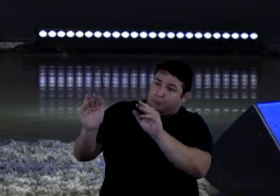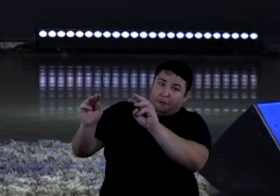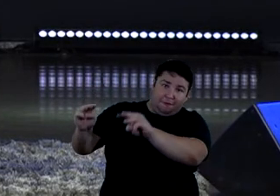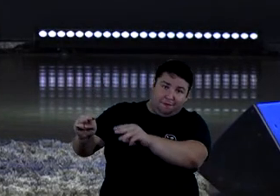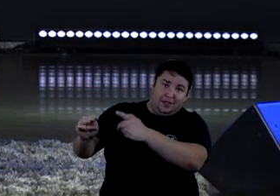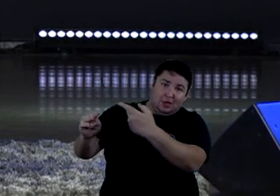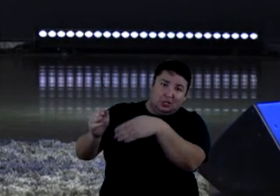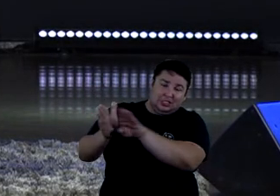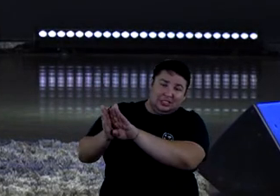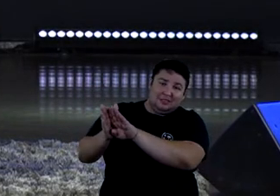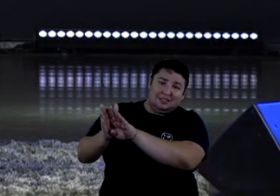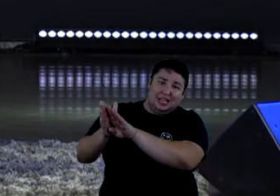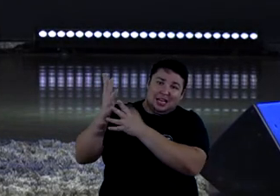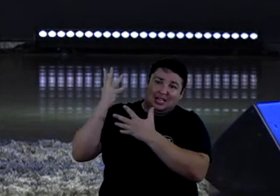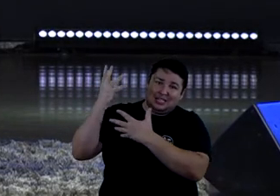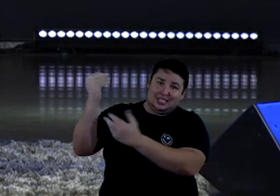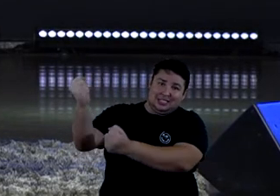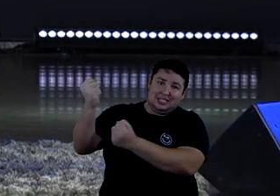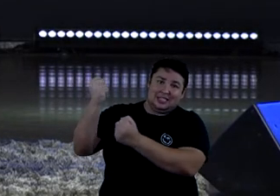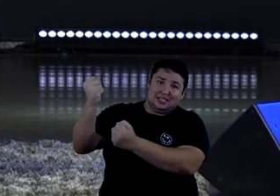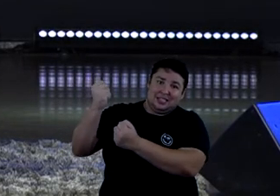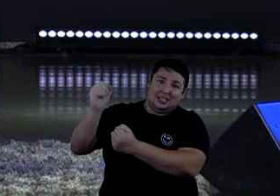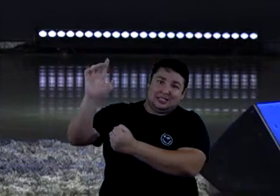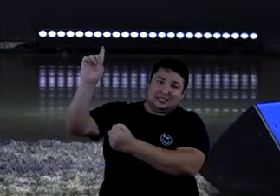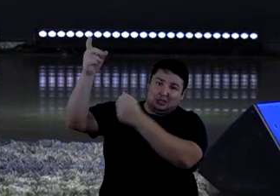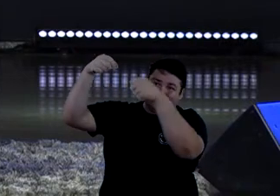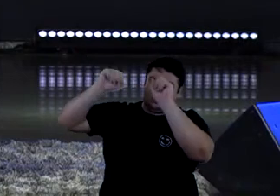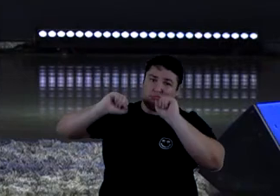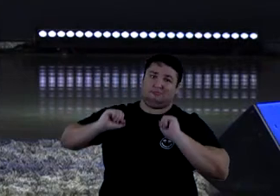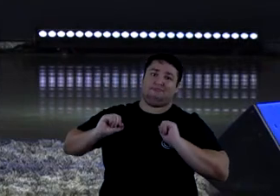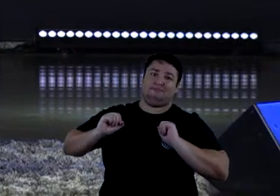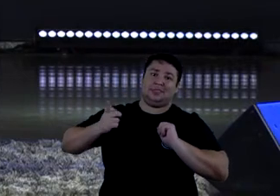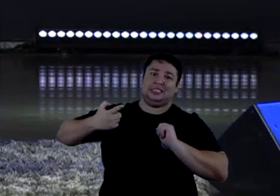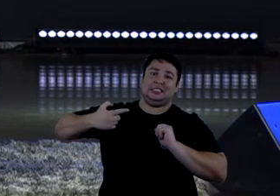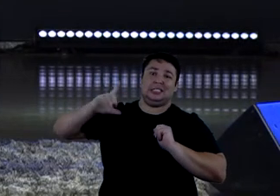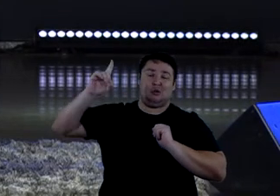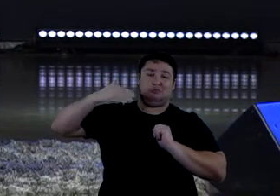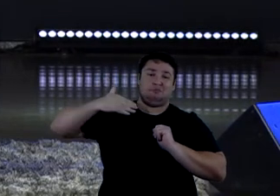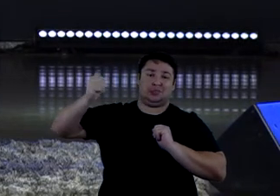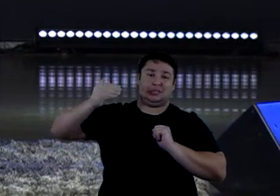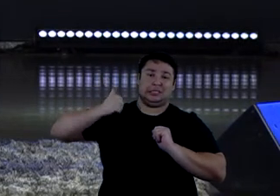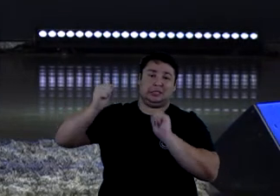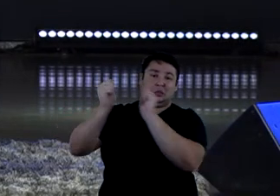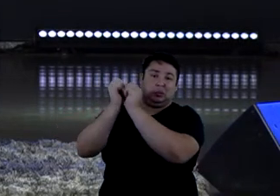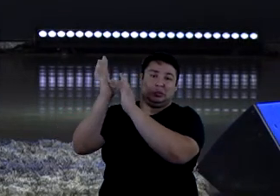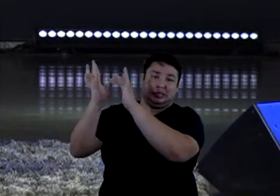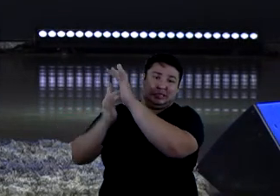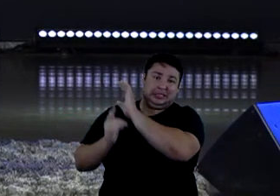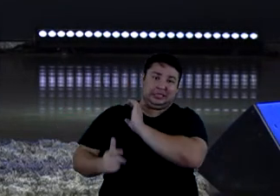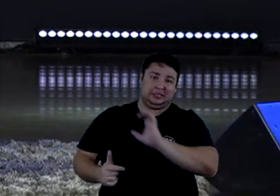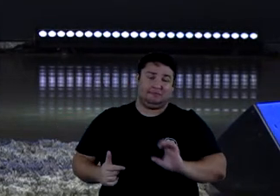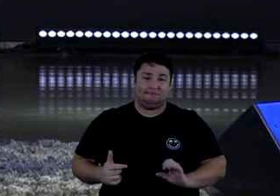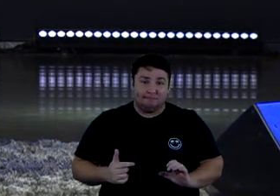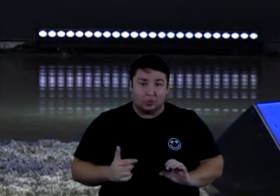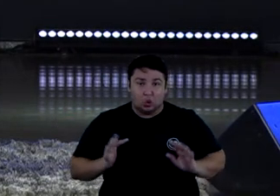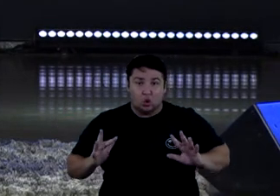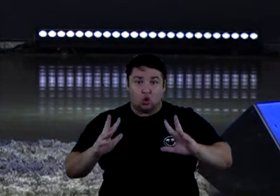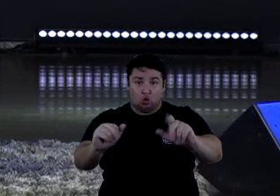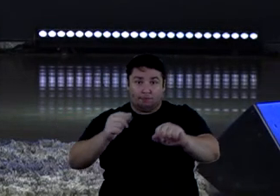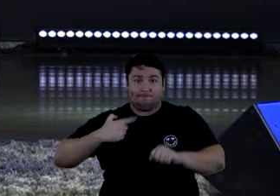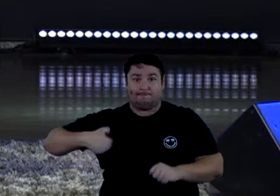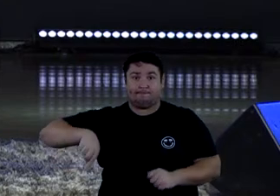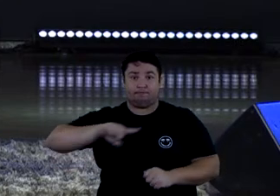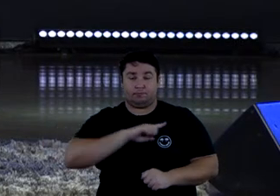corrida, a fim de receber o prêmio celestial para o qual Deus me chamou em Cristo. Todos